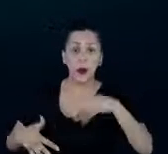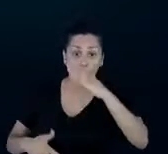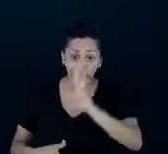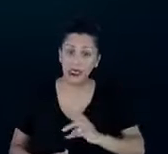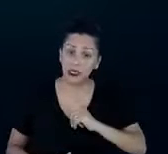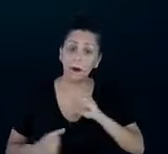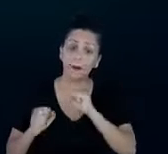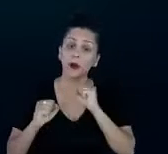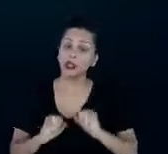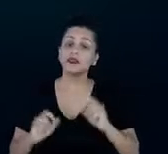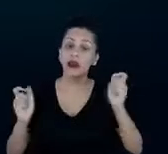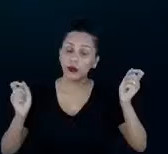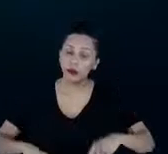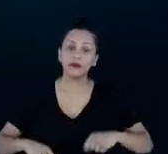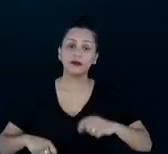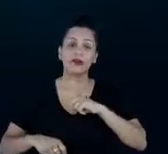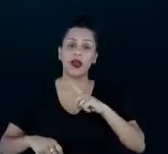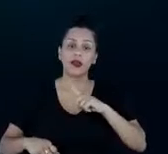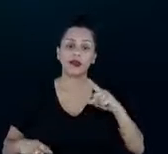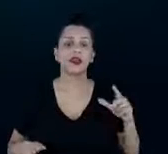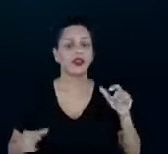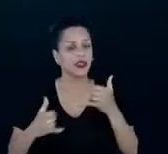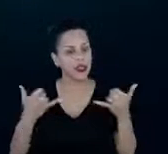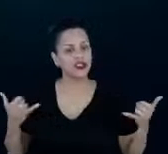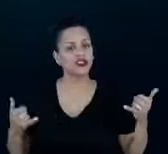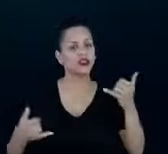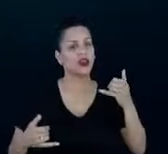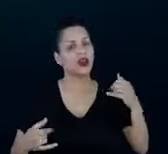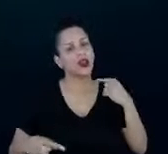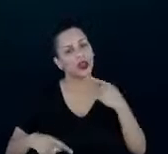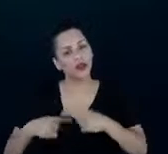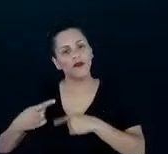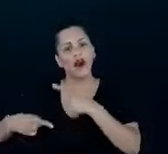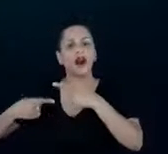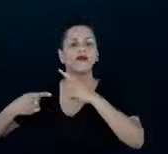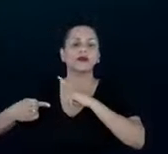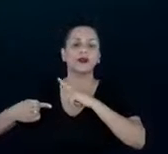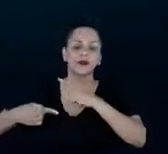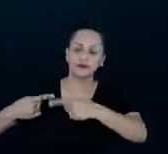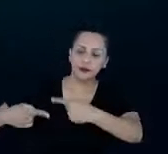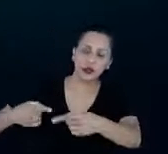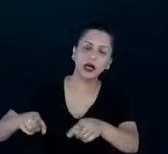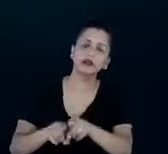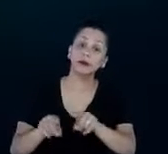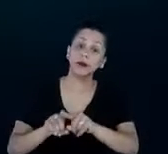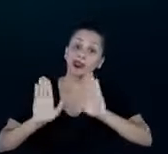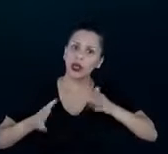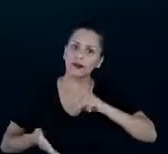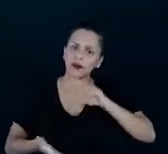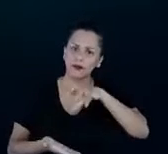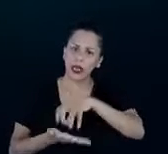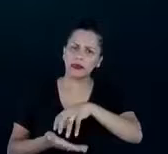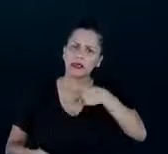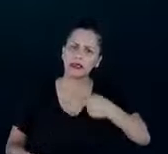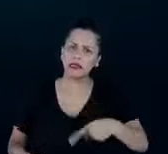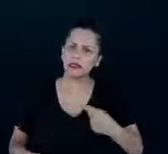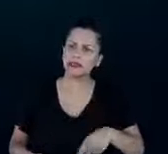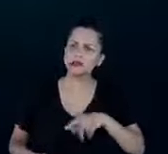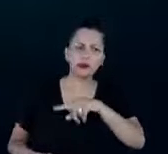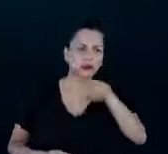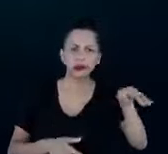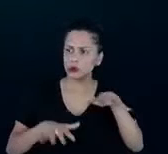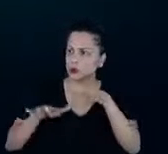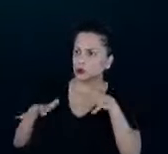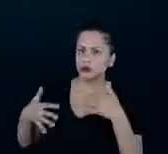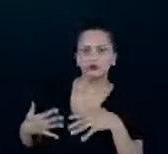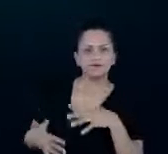que o centro de energia renovável e já temos uma matriz que é invejável né do ponto de vista do quanto ela